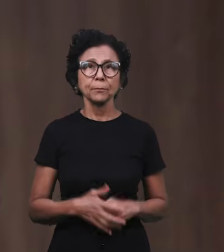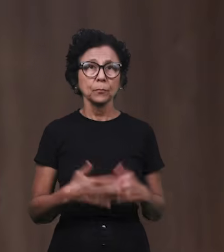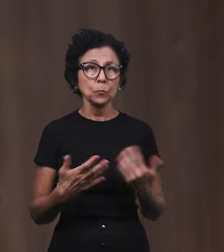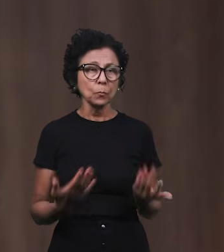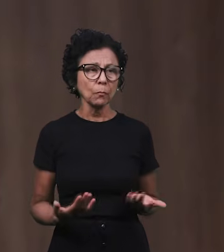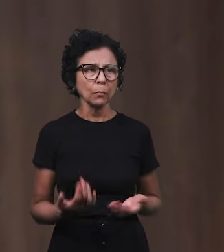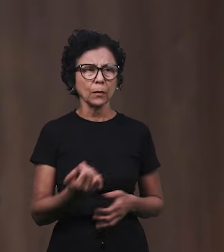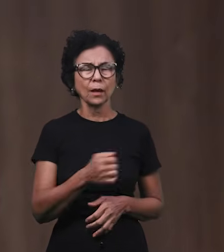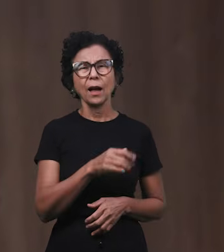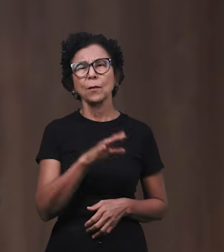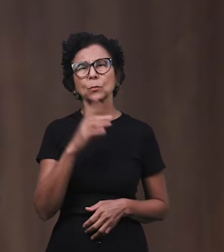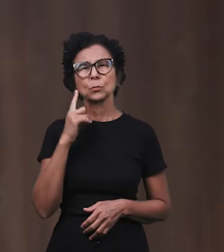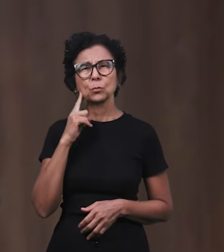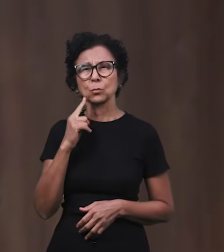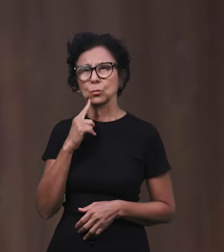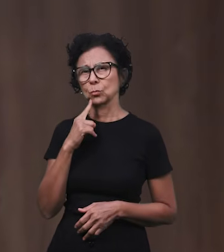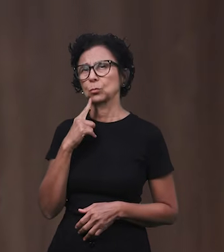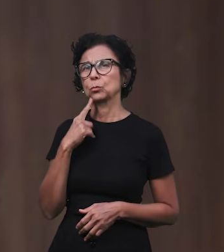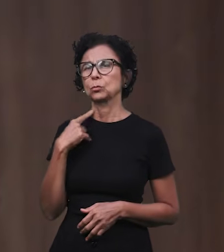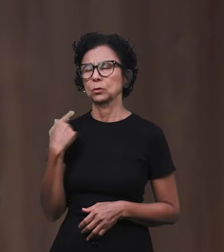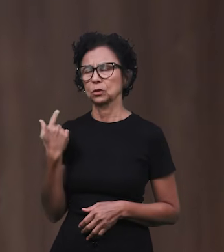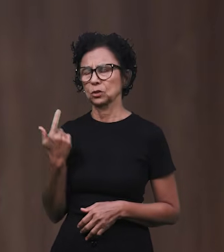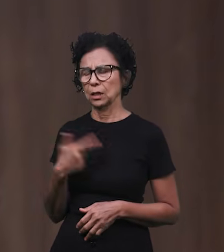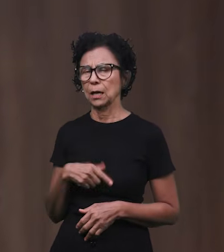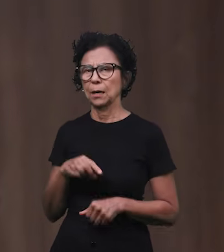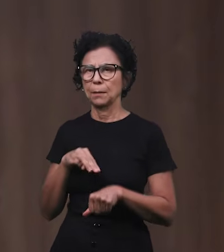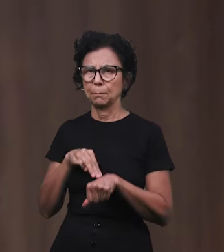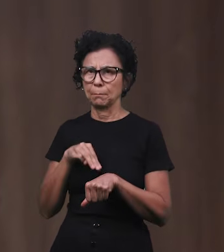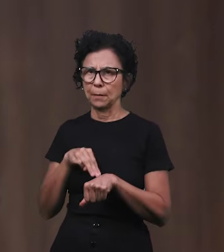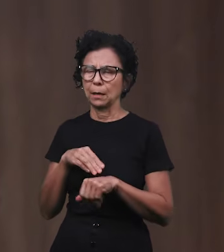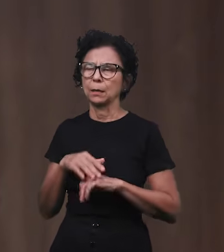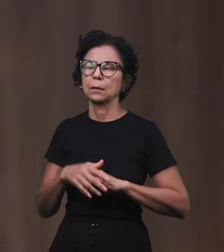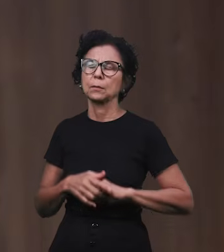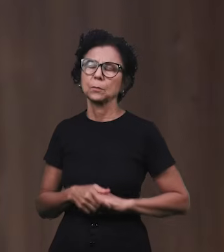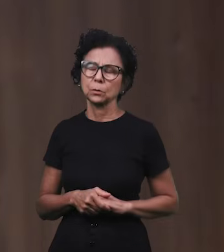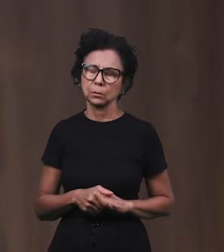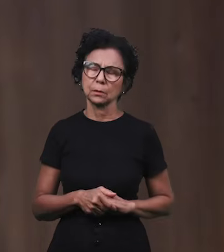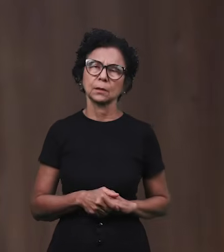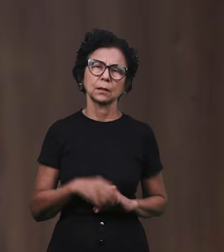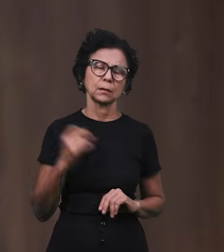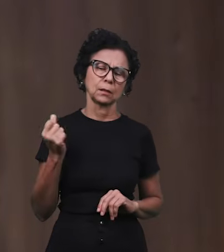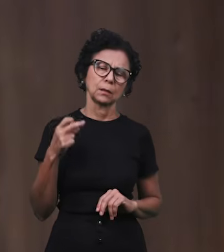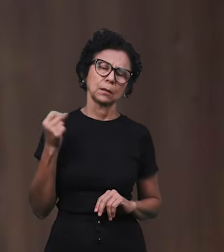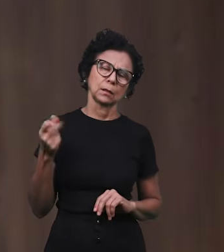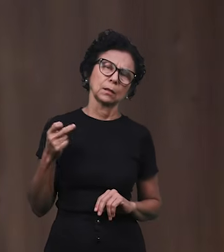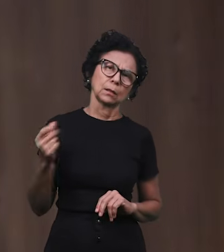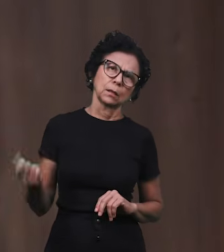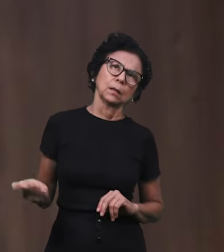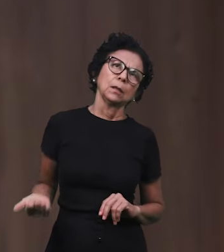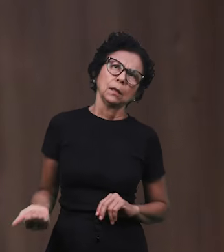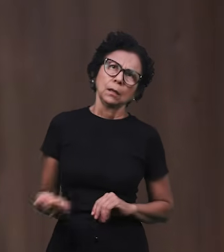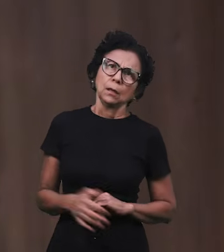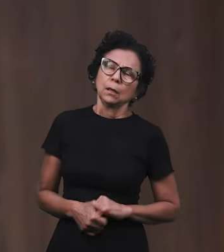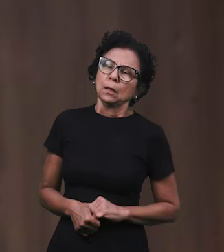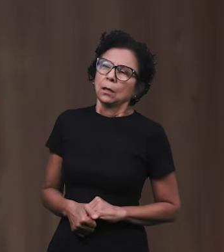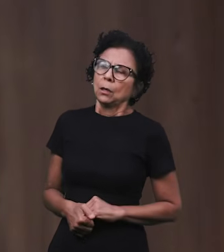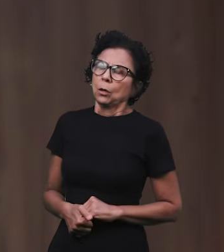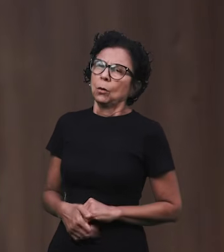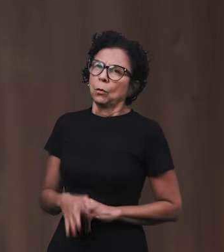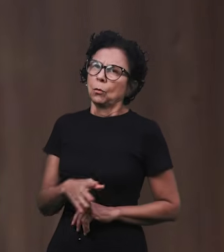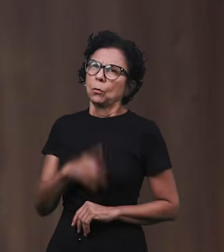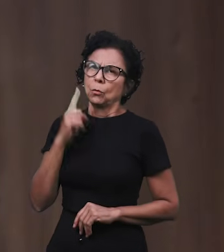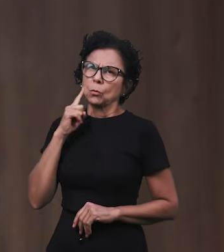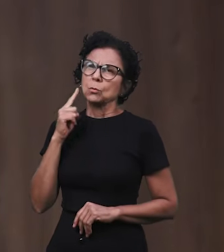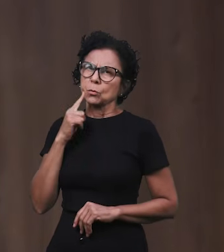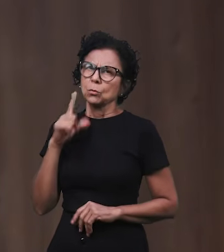já é membro, né, já é servo há muito tempo, Sim. tem até surdos que preferem que a gente já traga o literal mesmo, porque ele quer entender, porque já